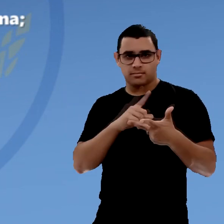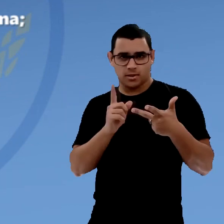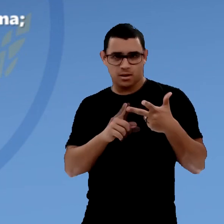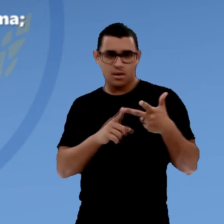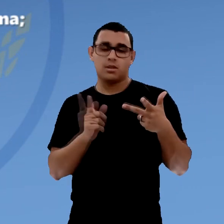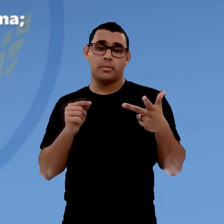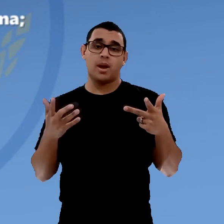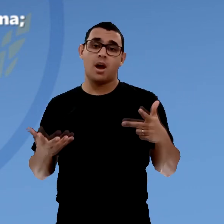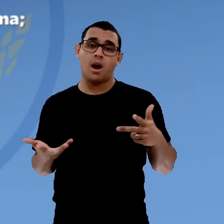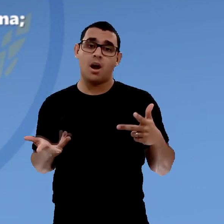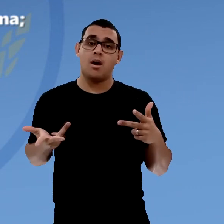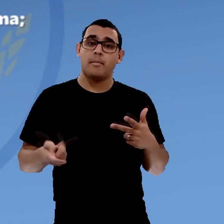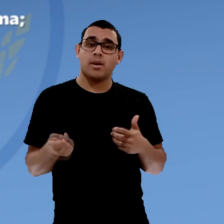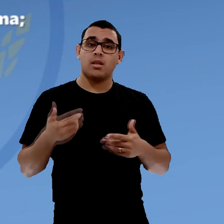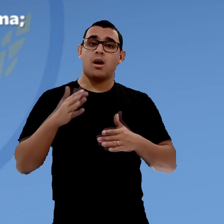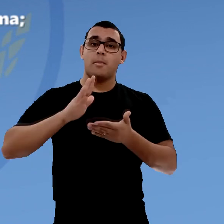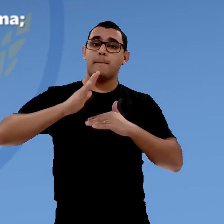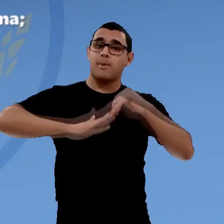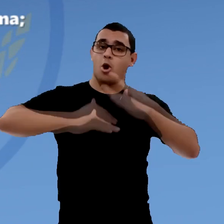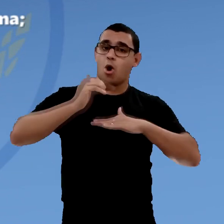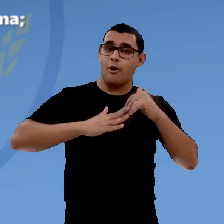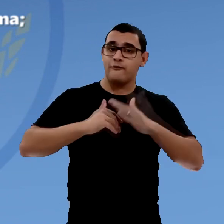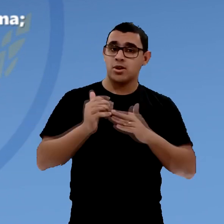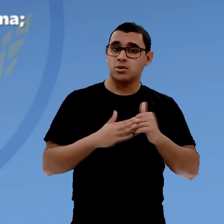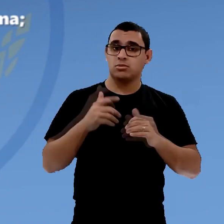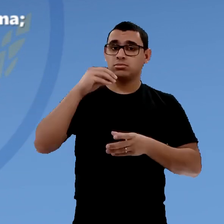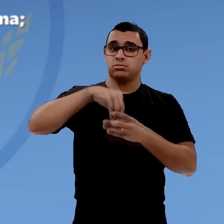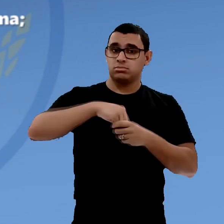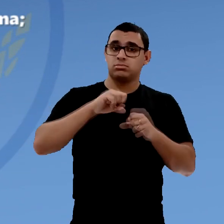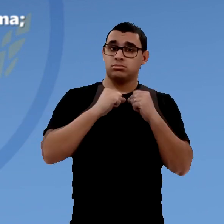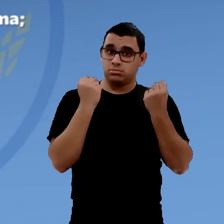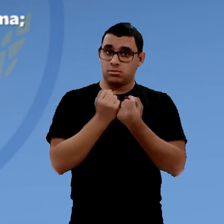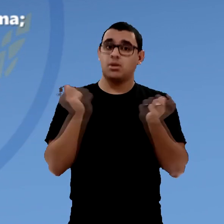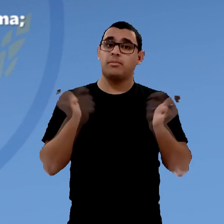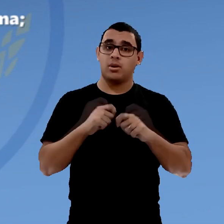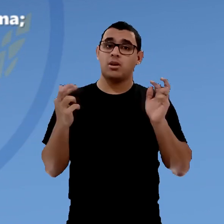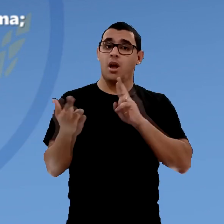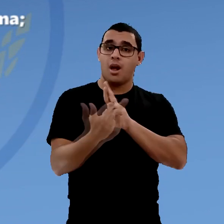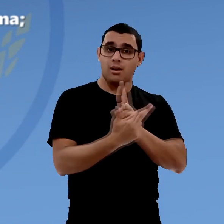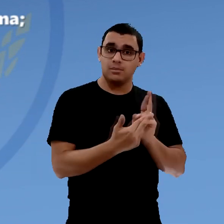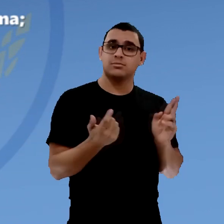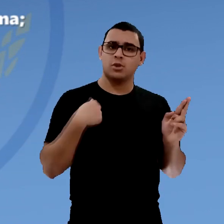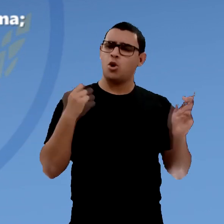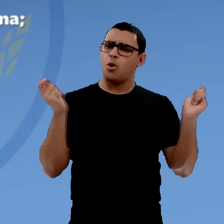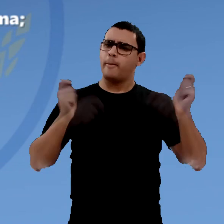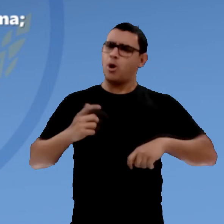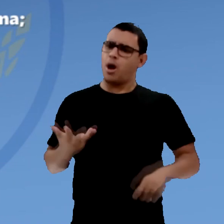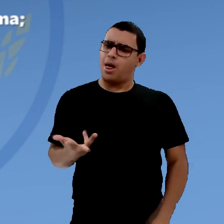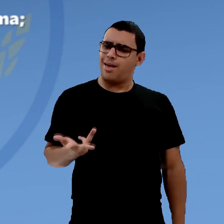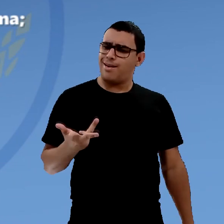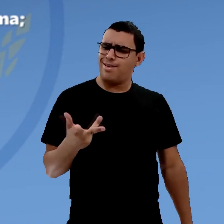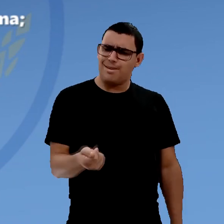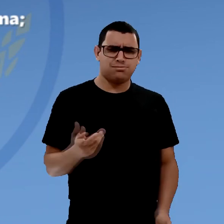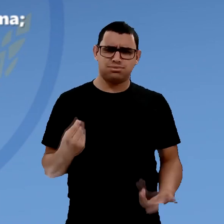sua profissão, naquilo que, na sua posição dentro da sociedade, também em relação ao carisma, a